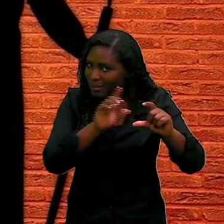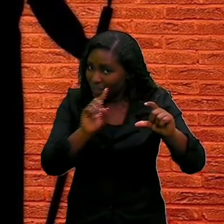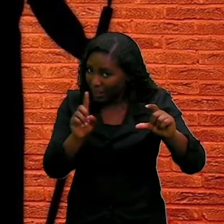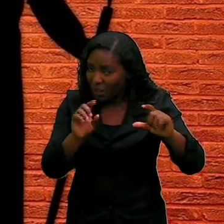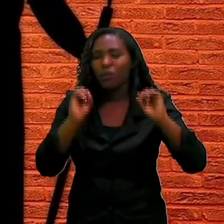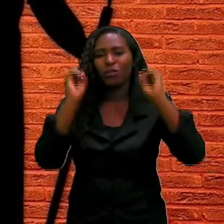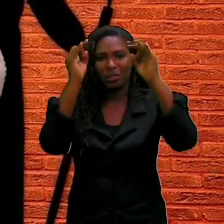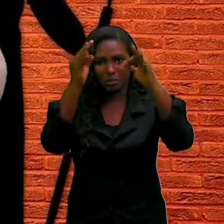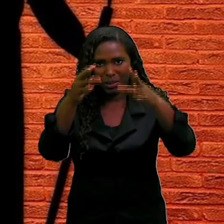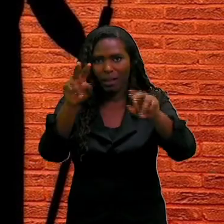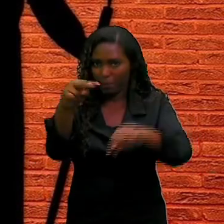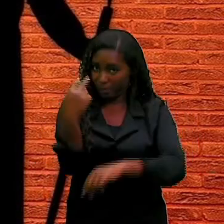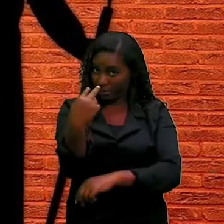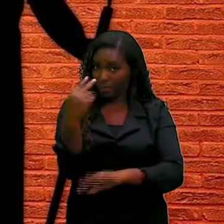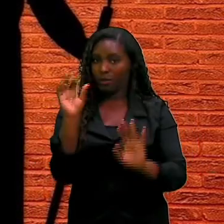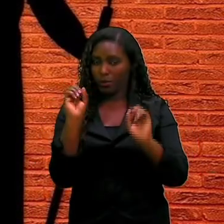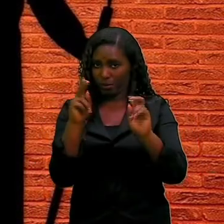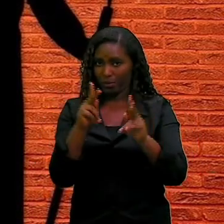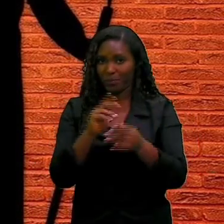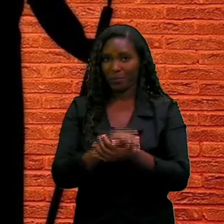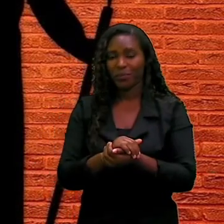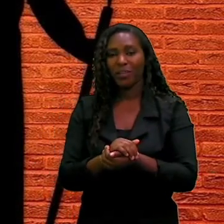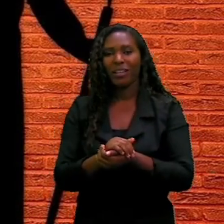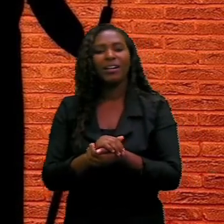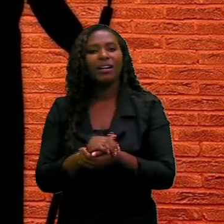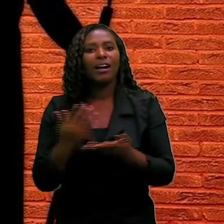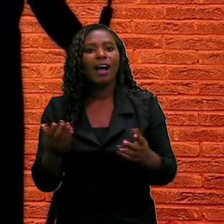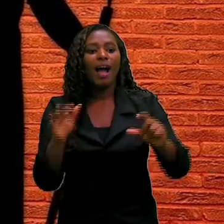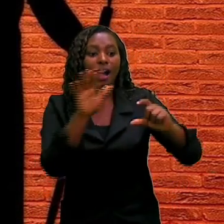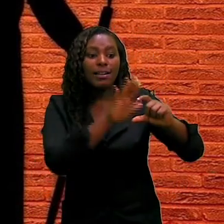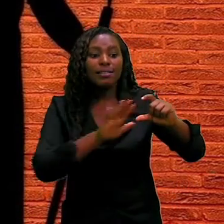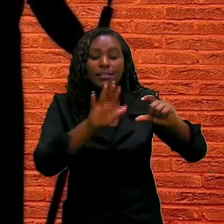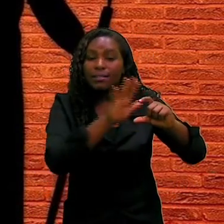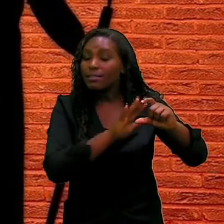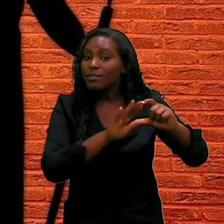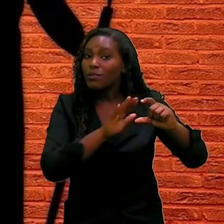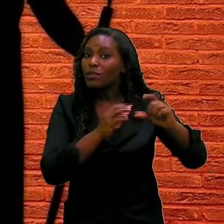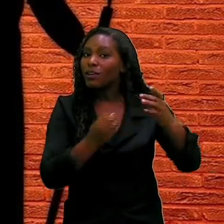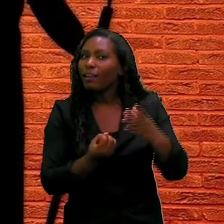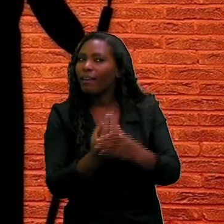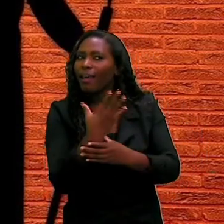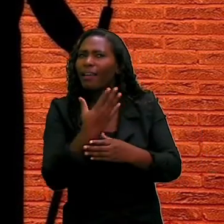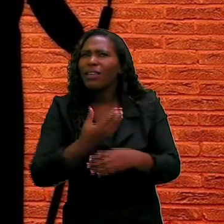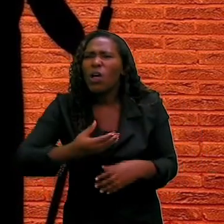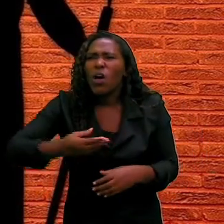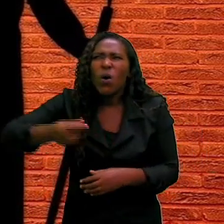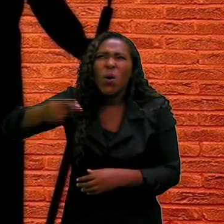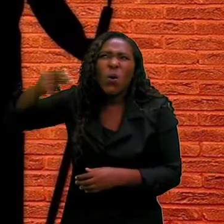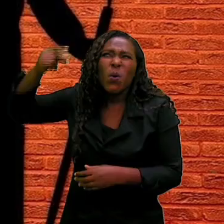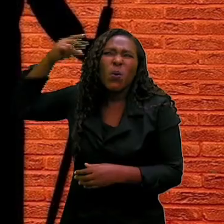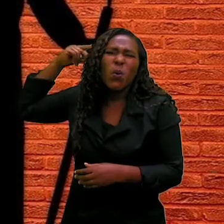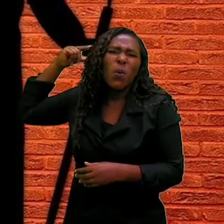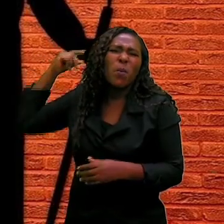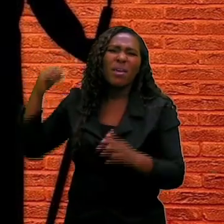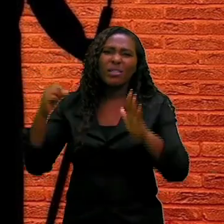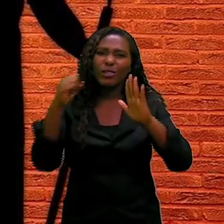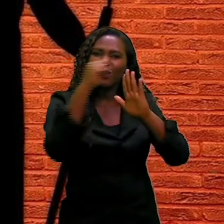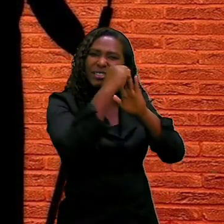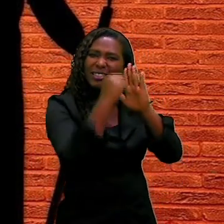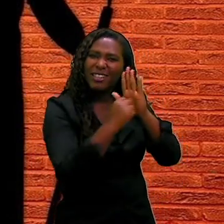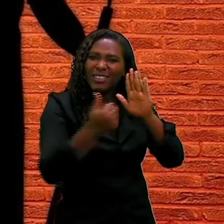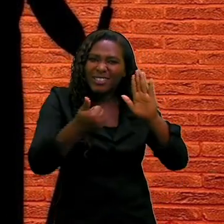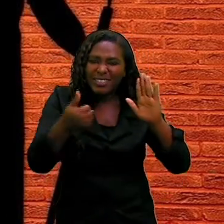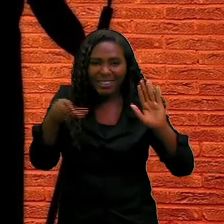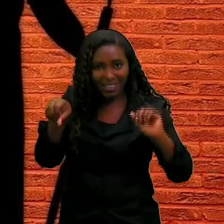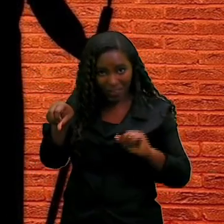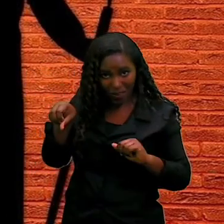prestando atenção? Vamos lá. As charges, pessoal, elas foram criadas lá no princípio do século XIX por